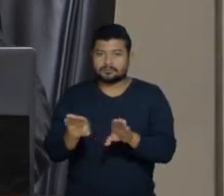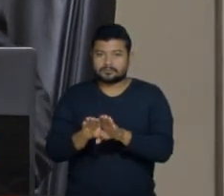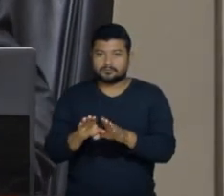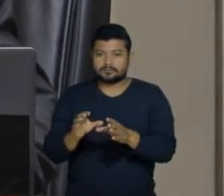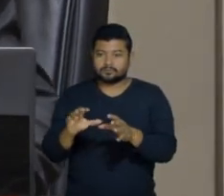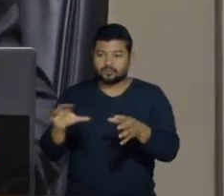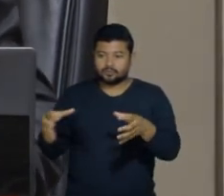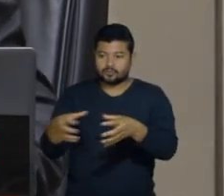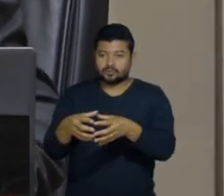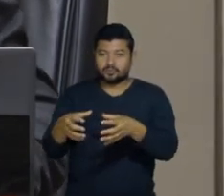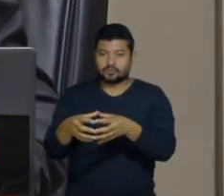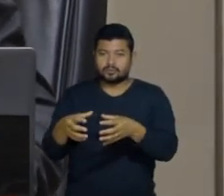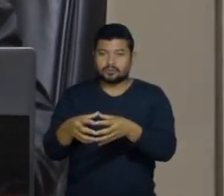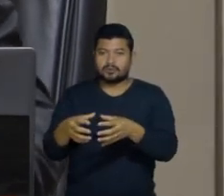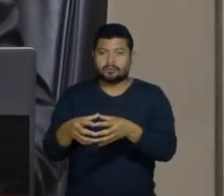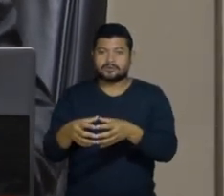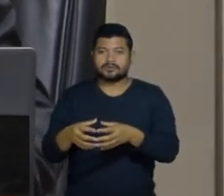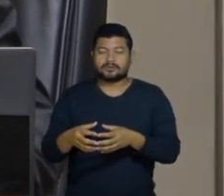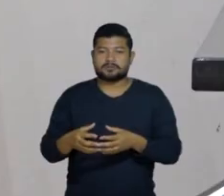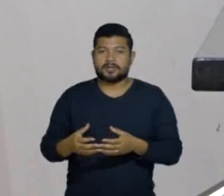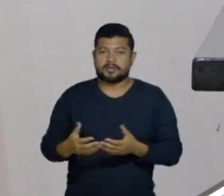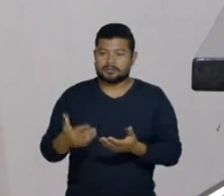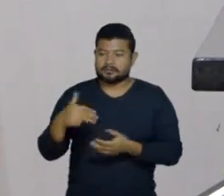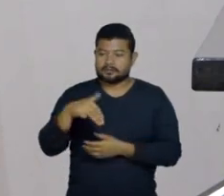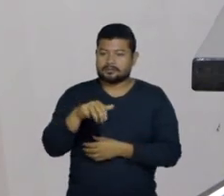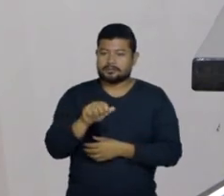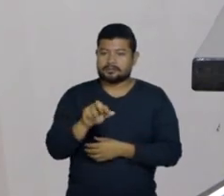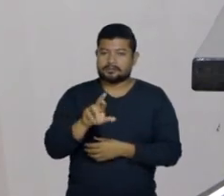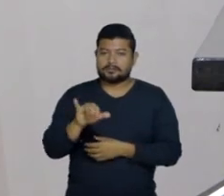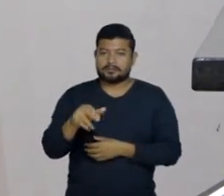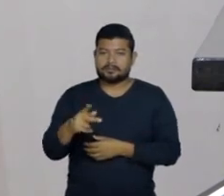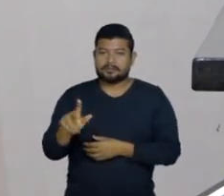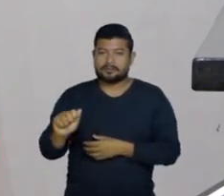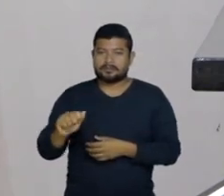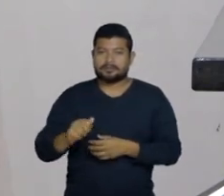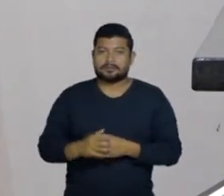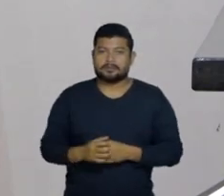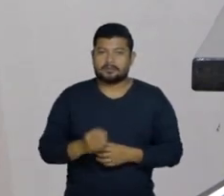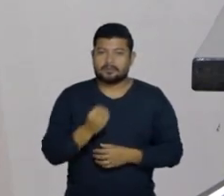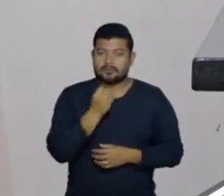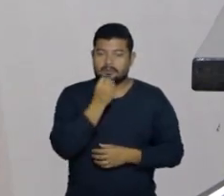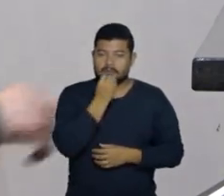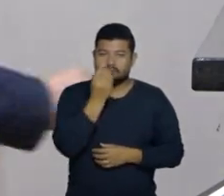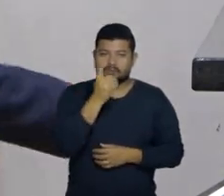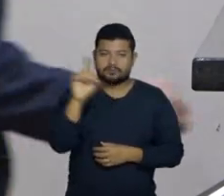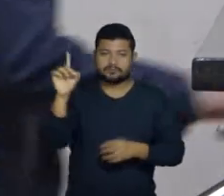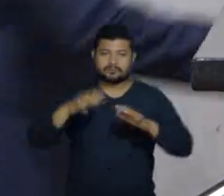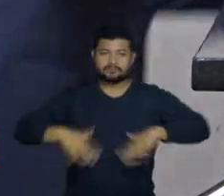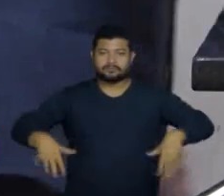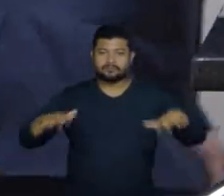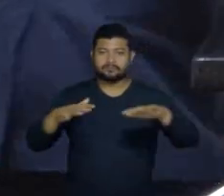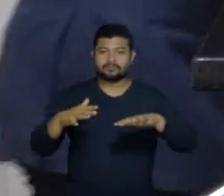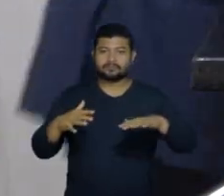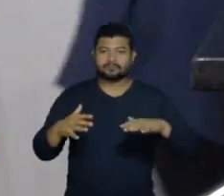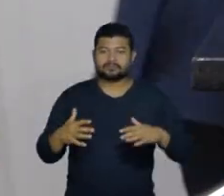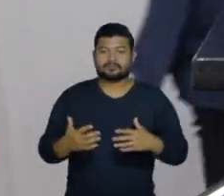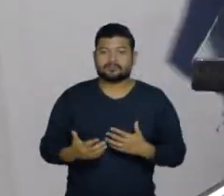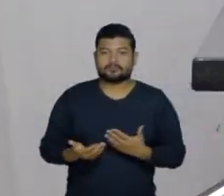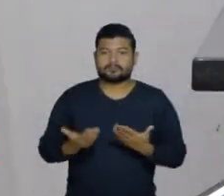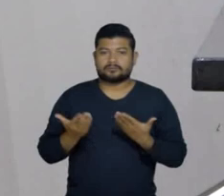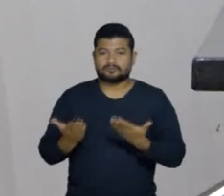Brasil. Com a palavra, o comandante Santa Rita. Bom dia a todos, senhoras e senhores, excelentíssimo senhor